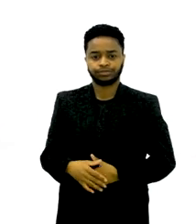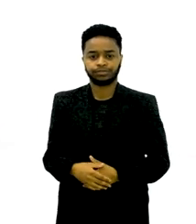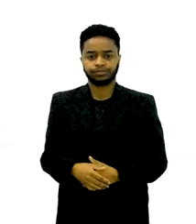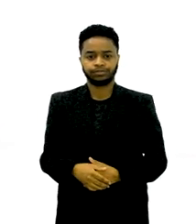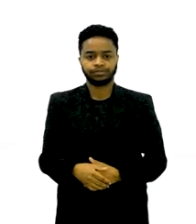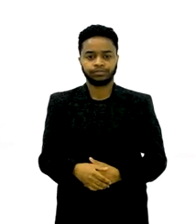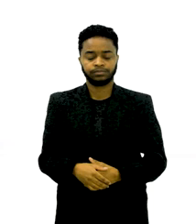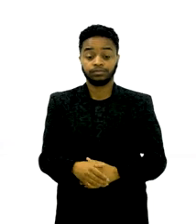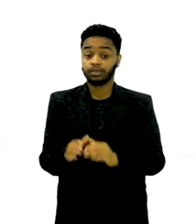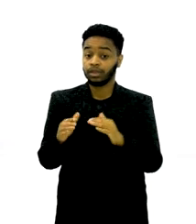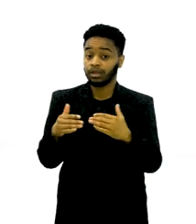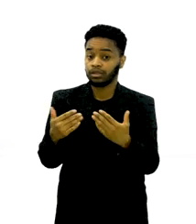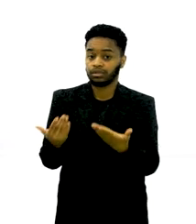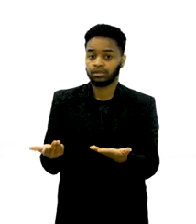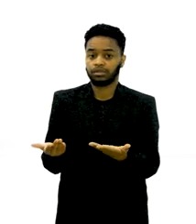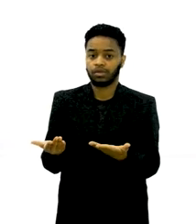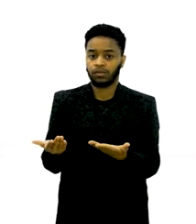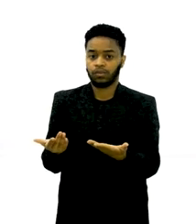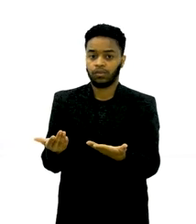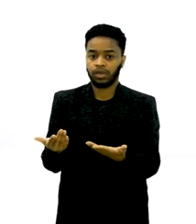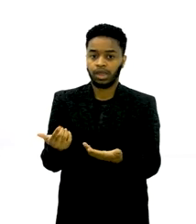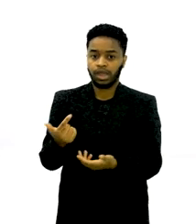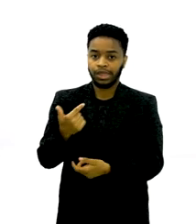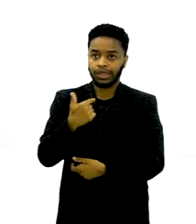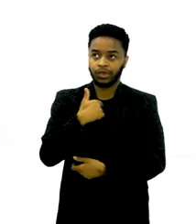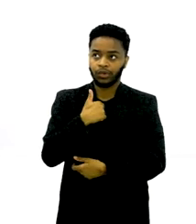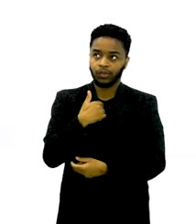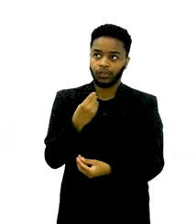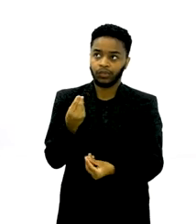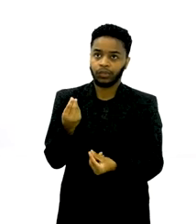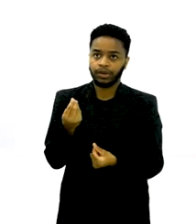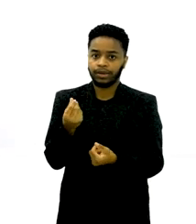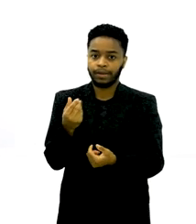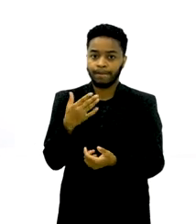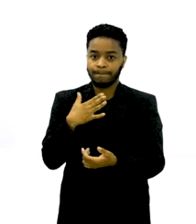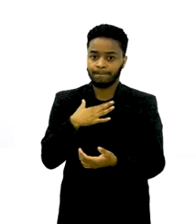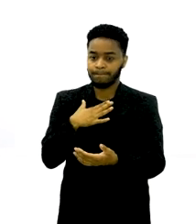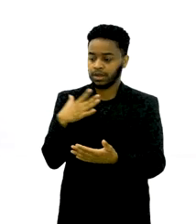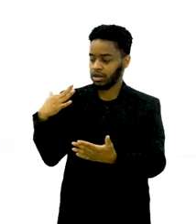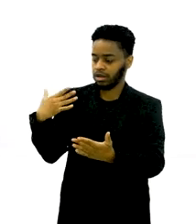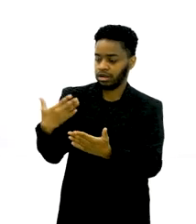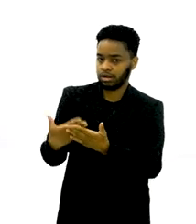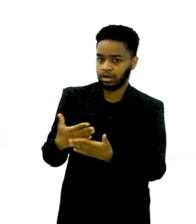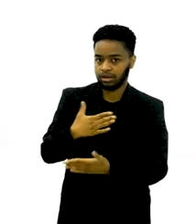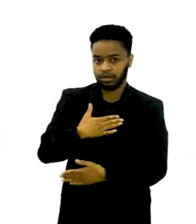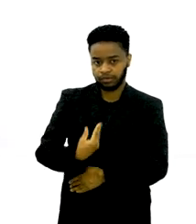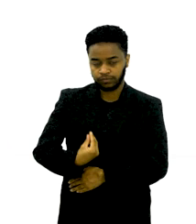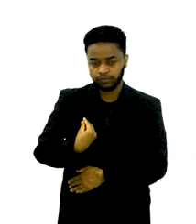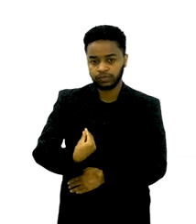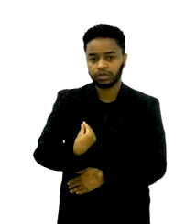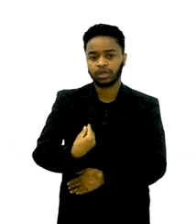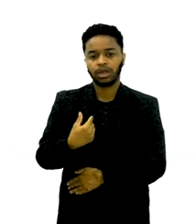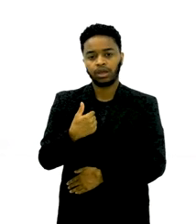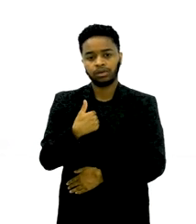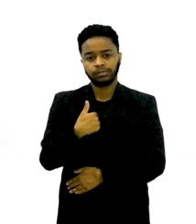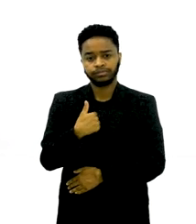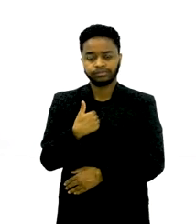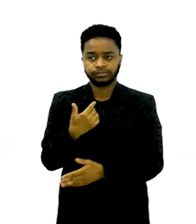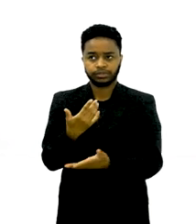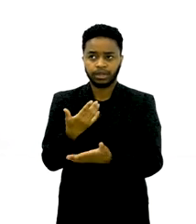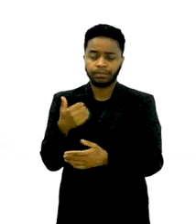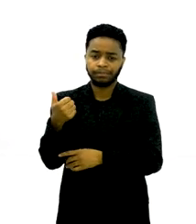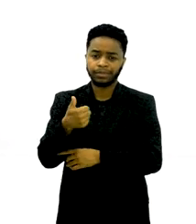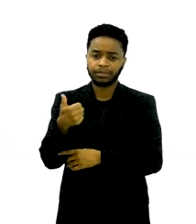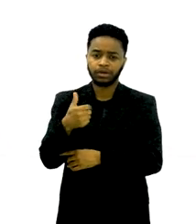então Eh eu vou assim na minha na minha trajetória eh acompanhando